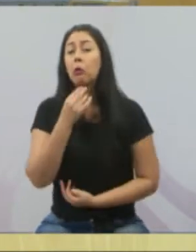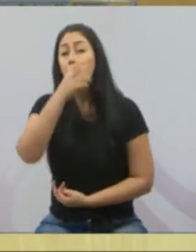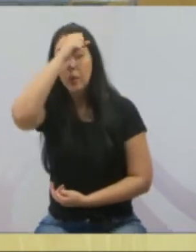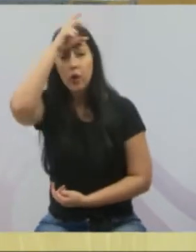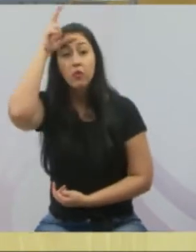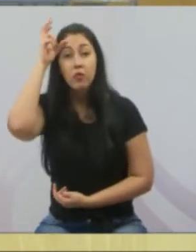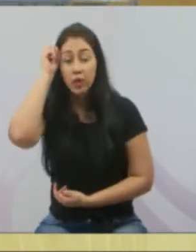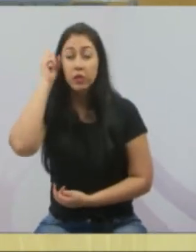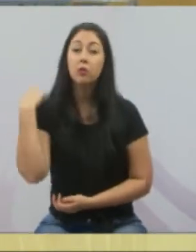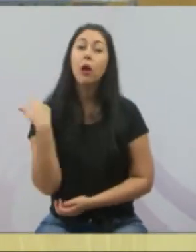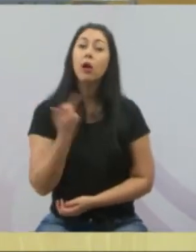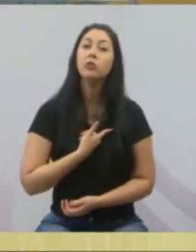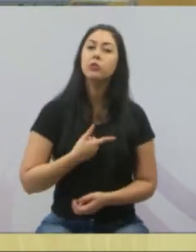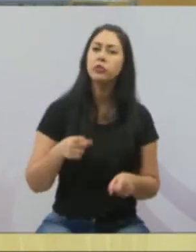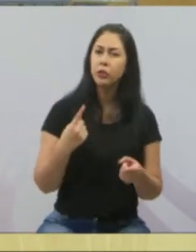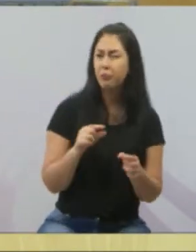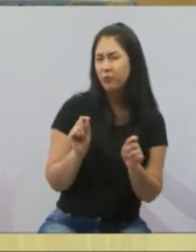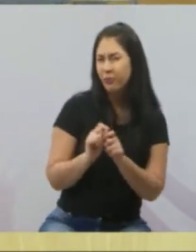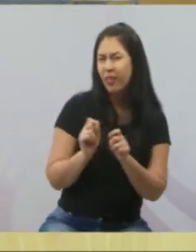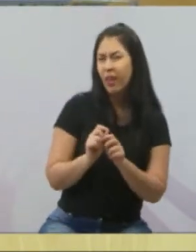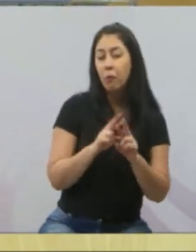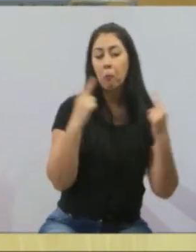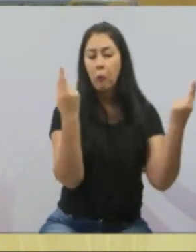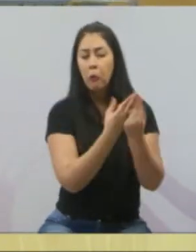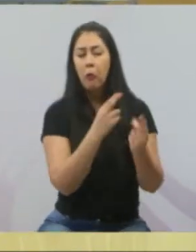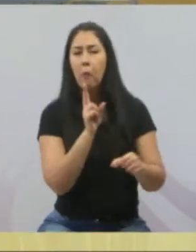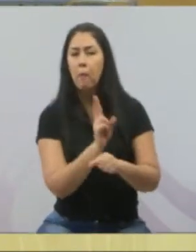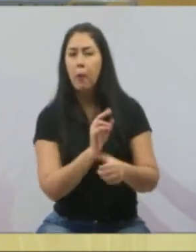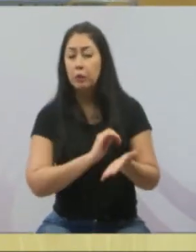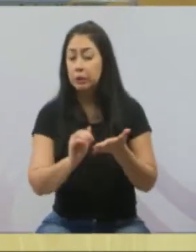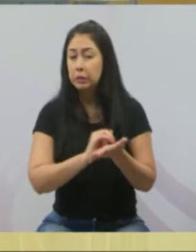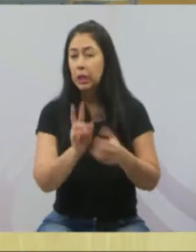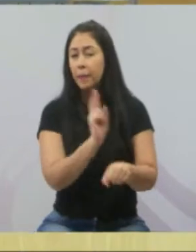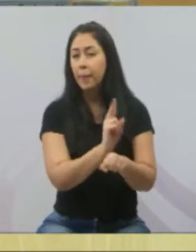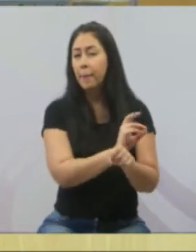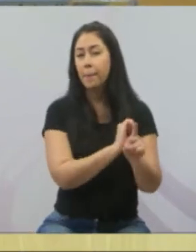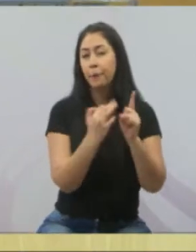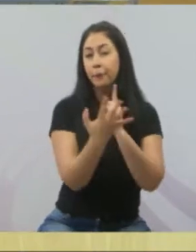que vai ser de grande importância para aquele pessoal que mora naquela região.